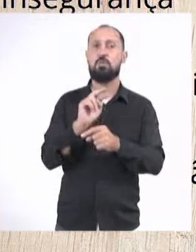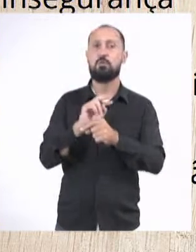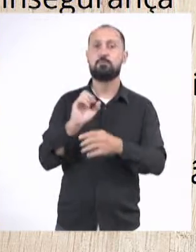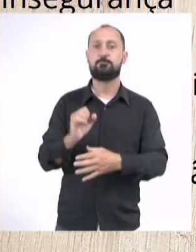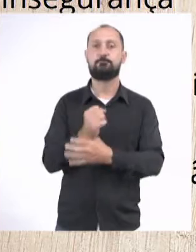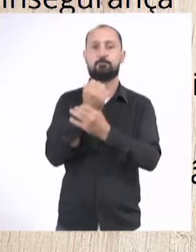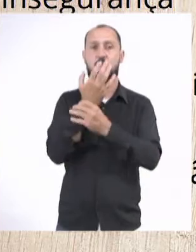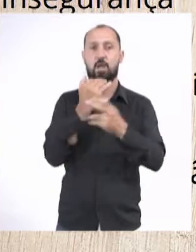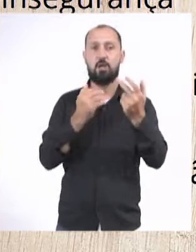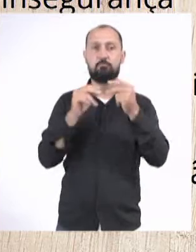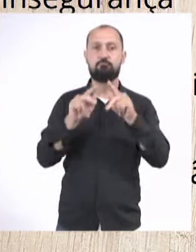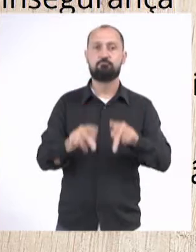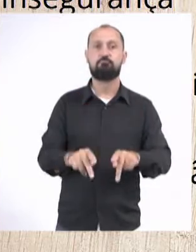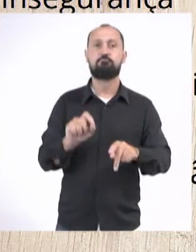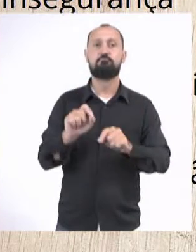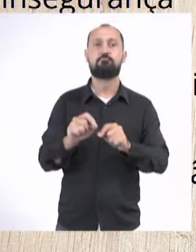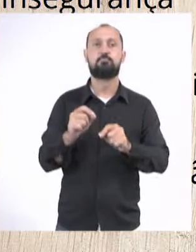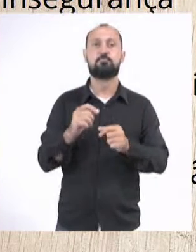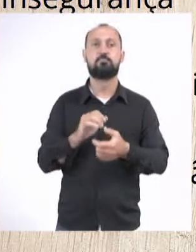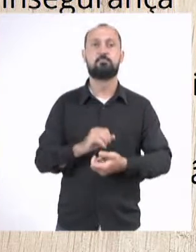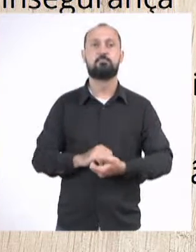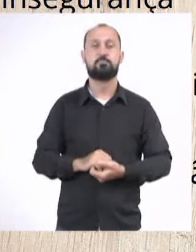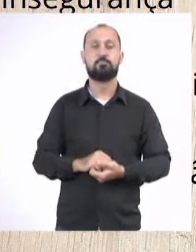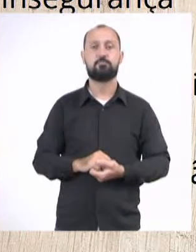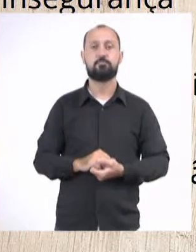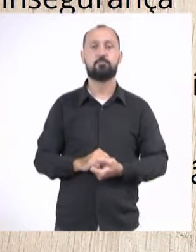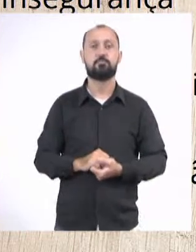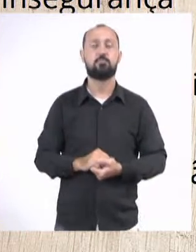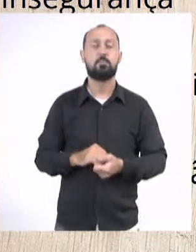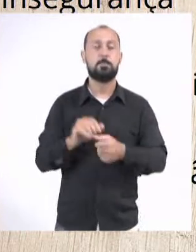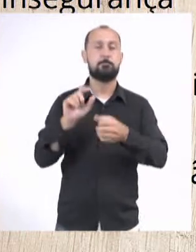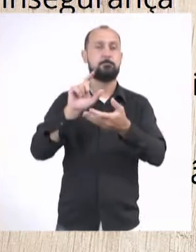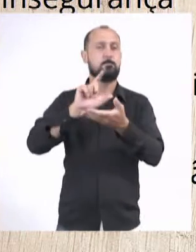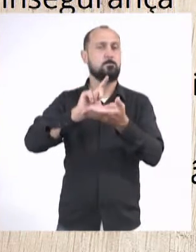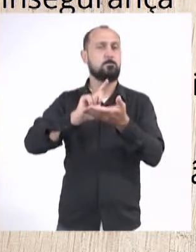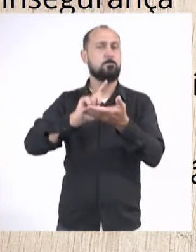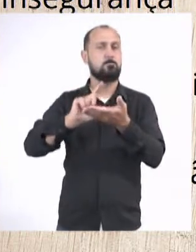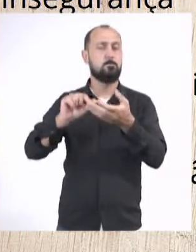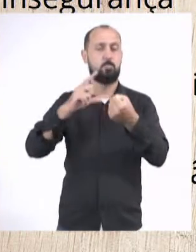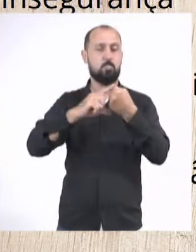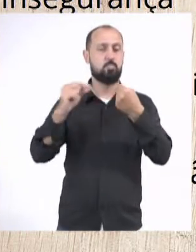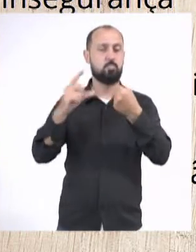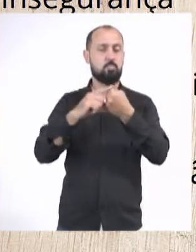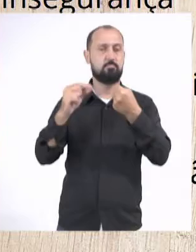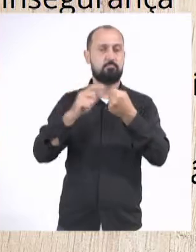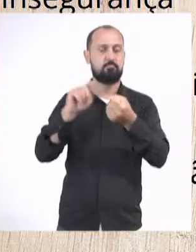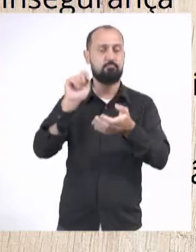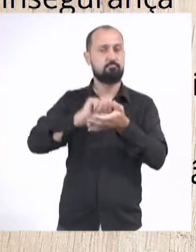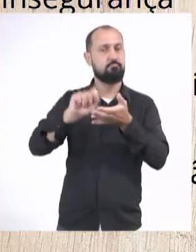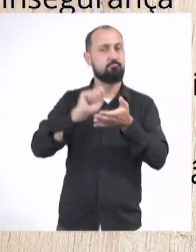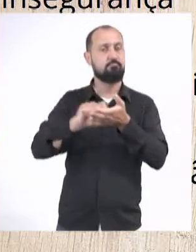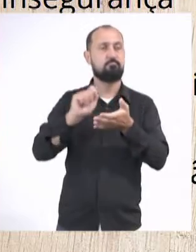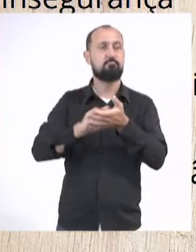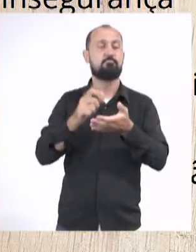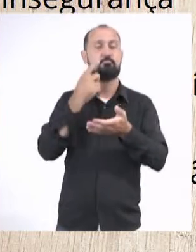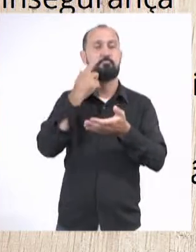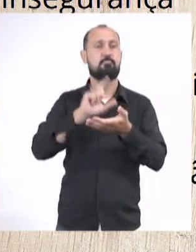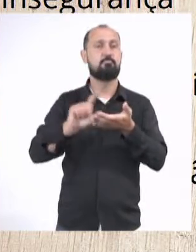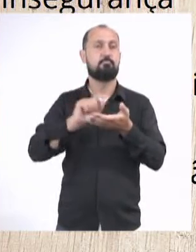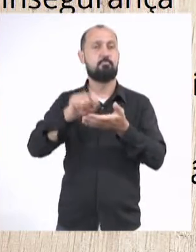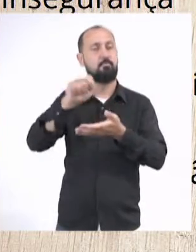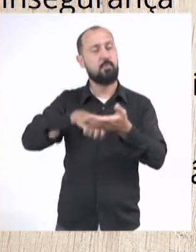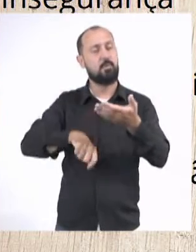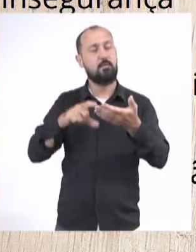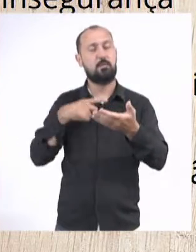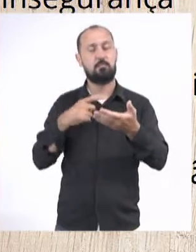Segurança Alimentar frente à pandemia. No artigo, os autores analisaram as estratégias de